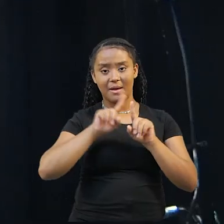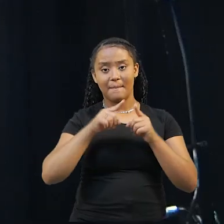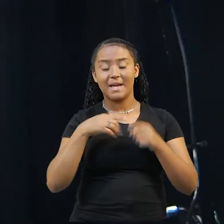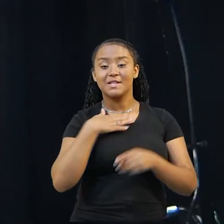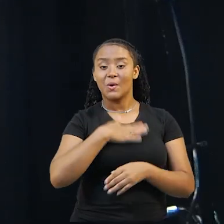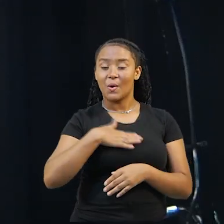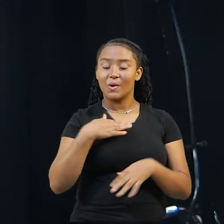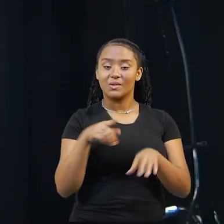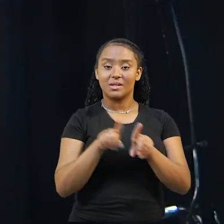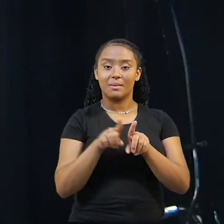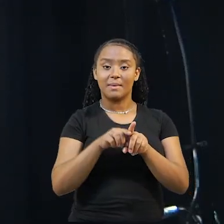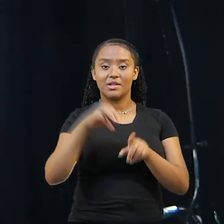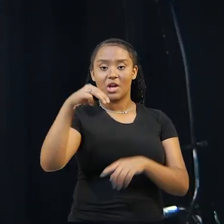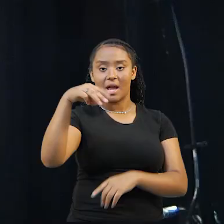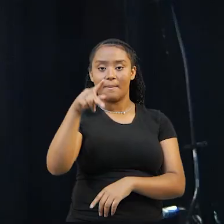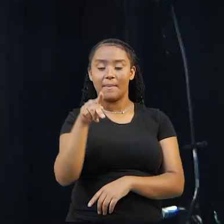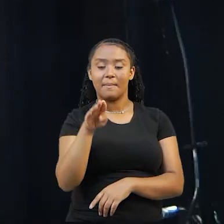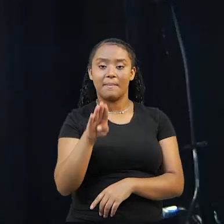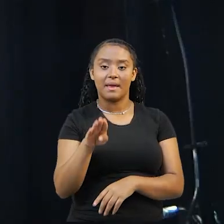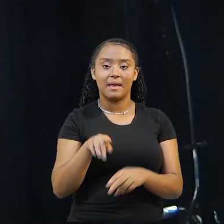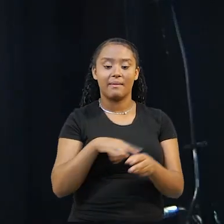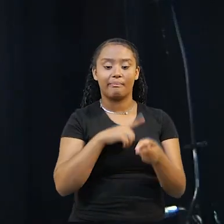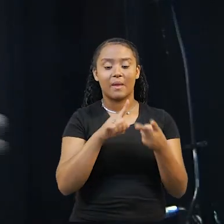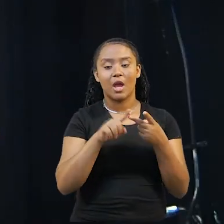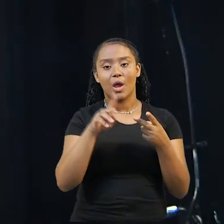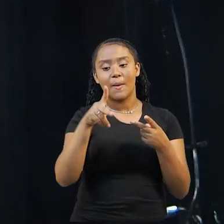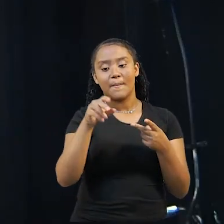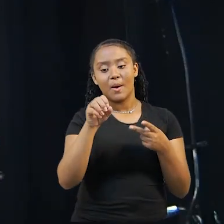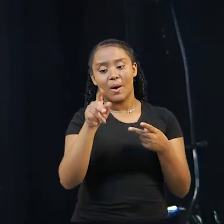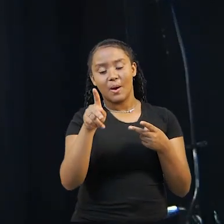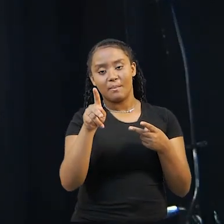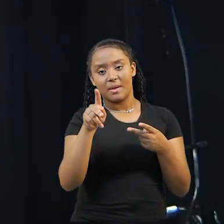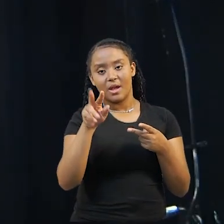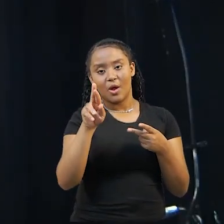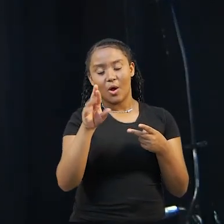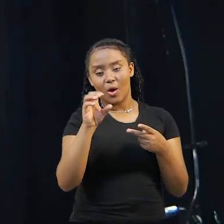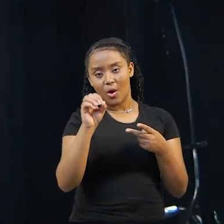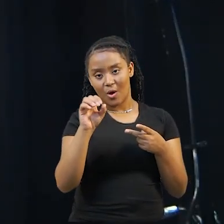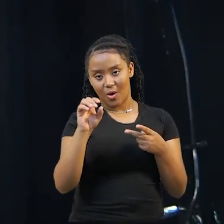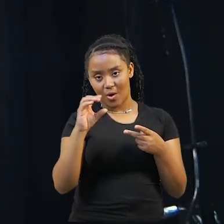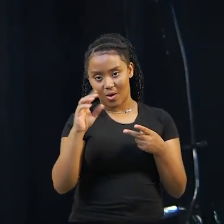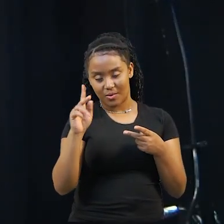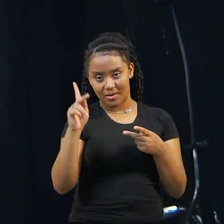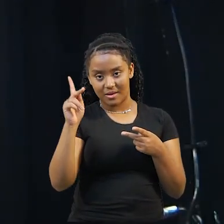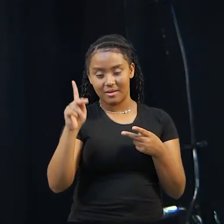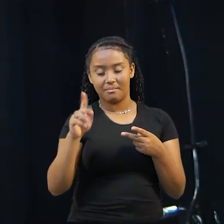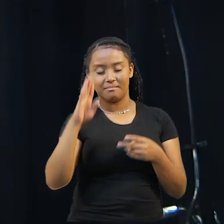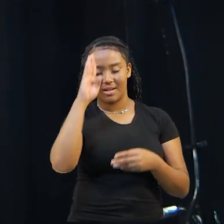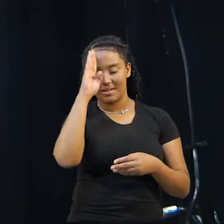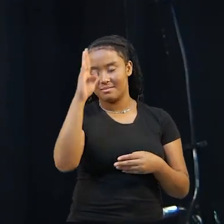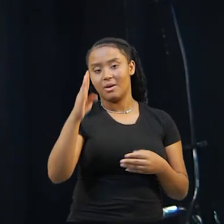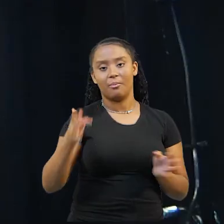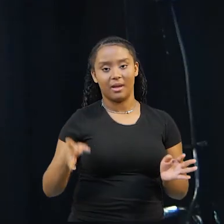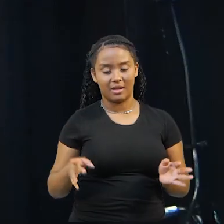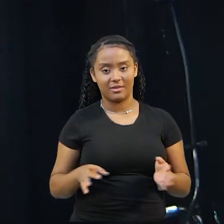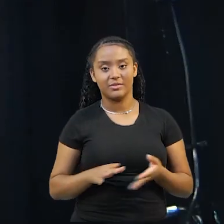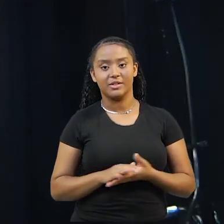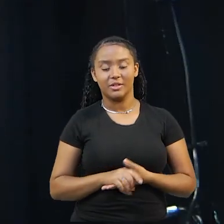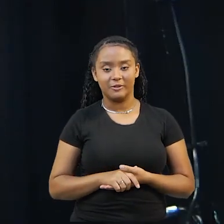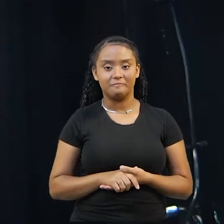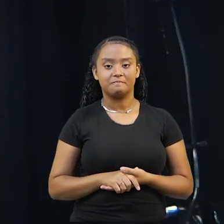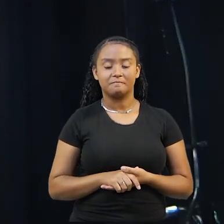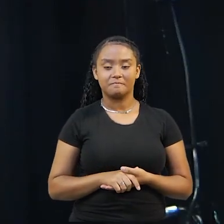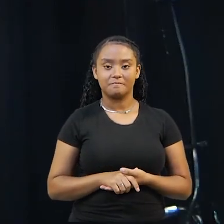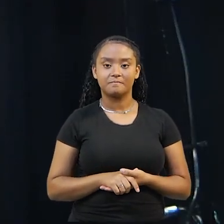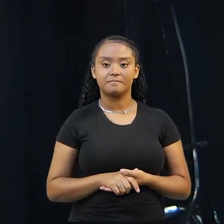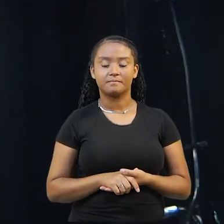muito de pop rock, muito de MPB, então, assim, a gente ouve principalmente esses estilos, assim, um pop